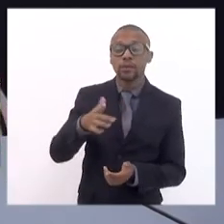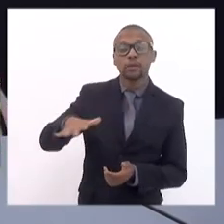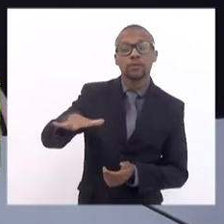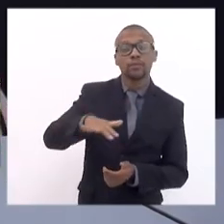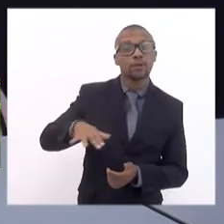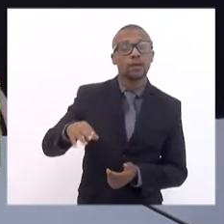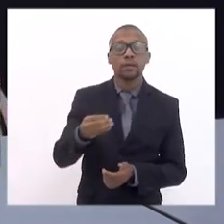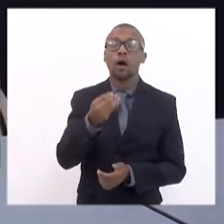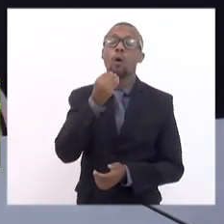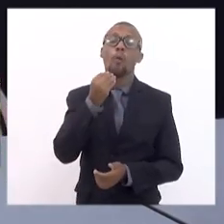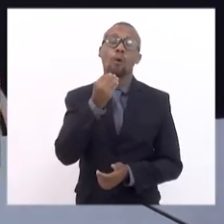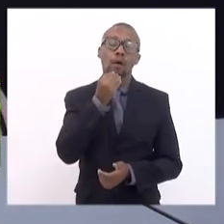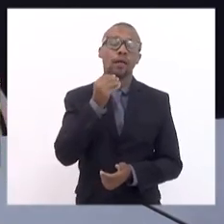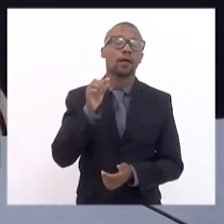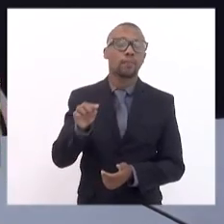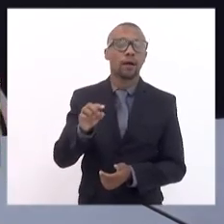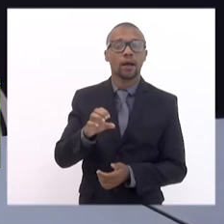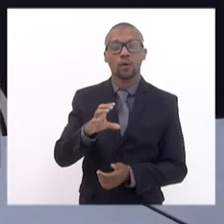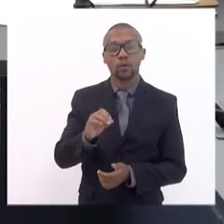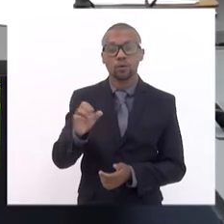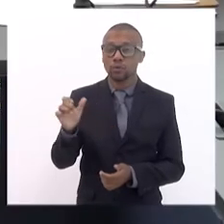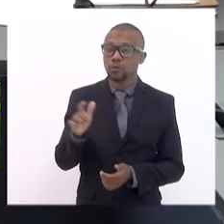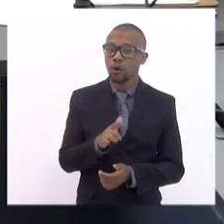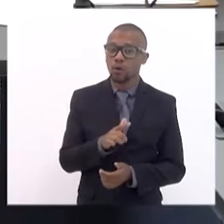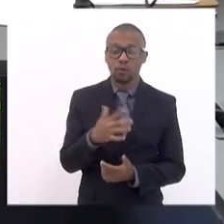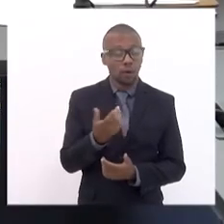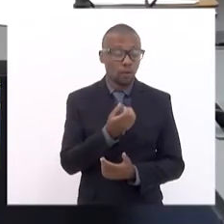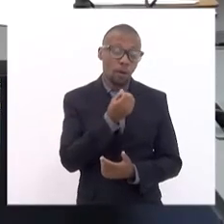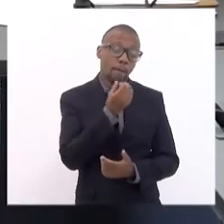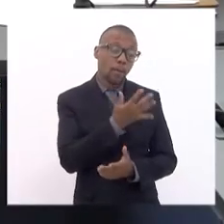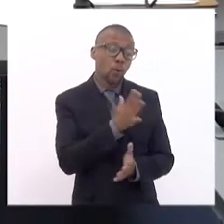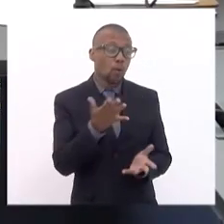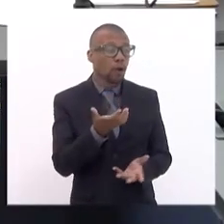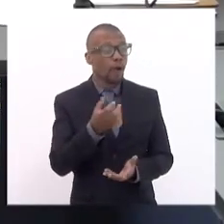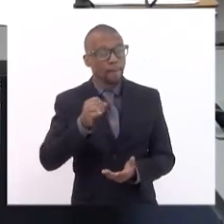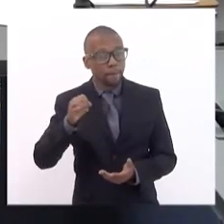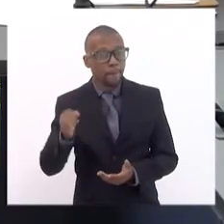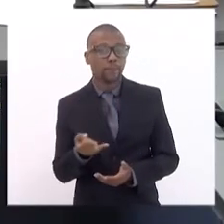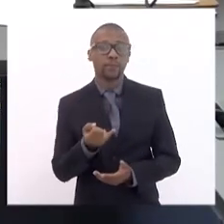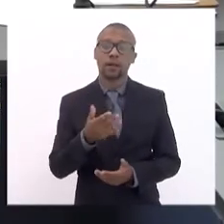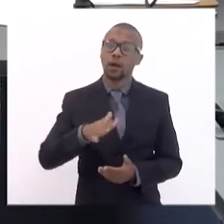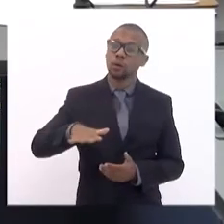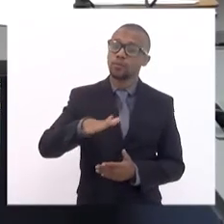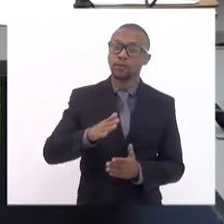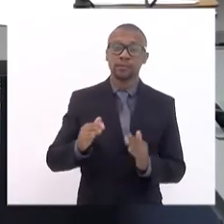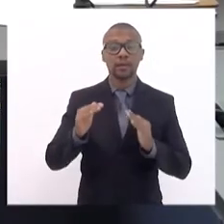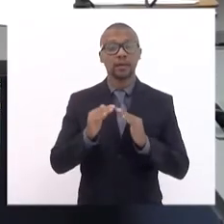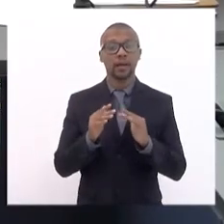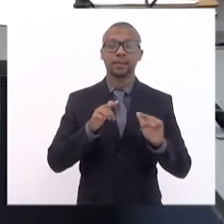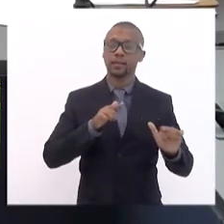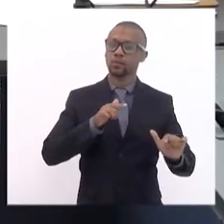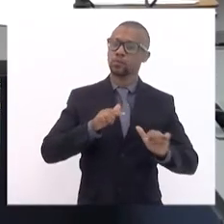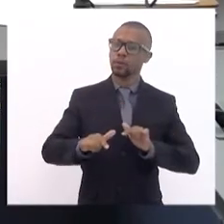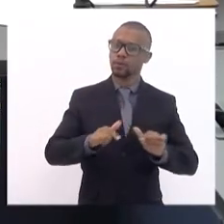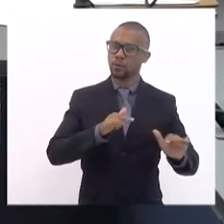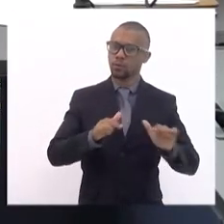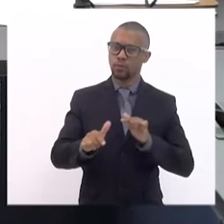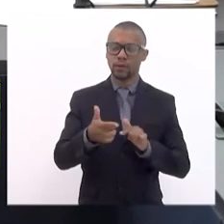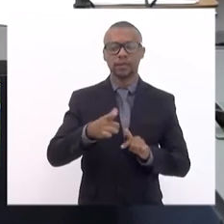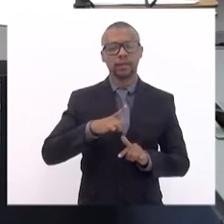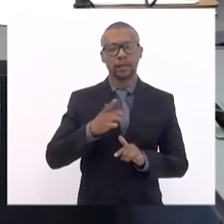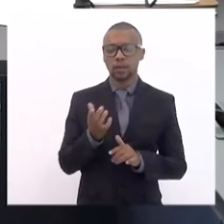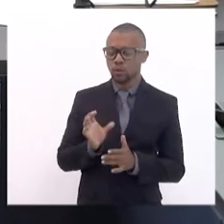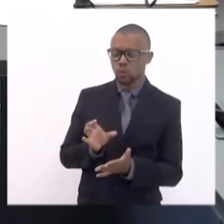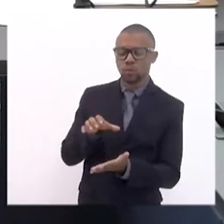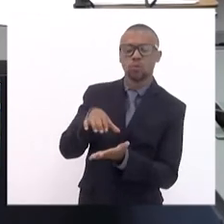junto conosco. Bem, secretário, isso me parece uma boa pista. É. Né? Aproveitar o espaço da Casa do Trabalhador para que haja ali um núcleo